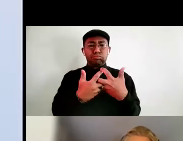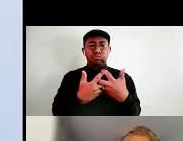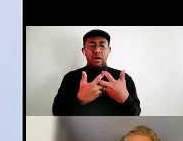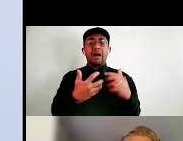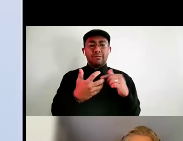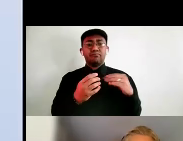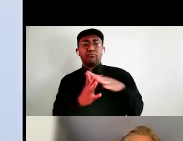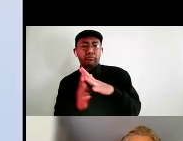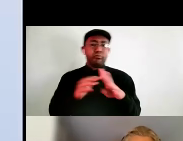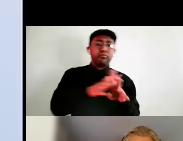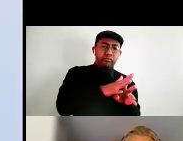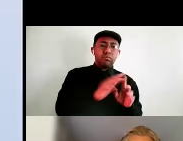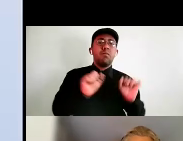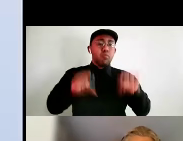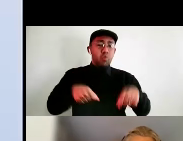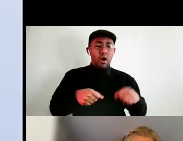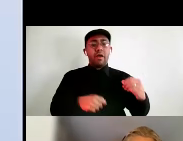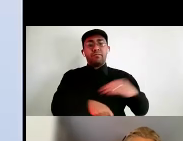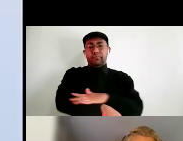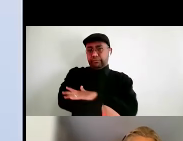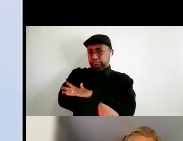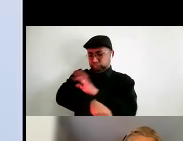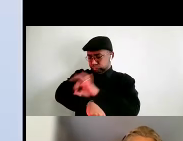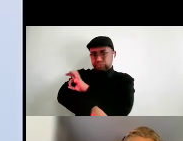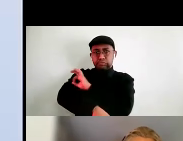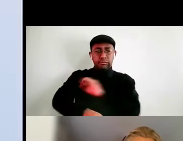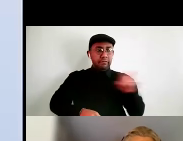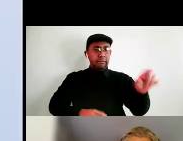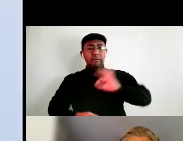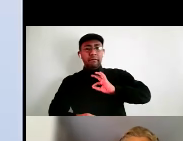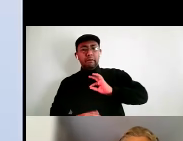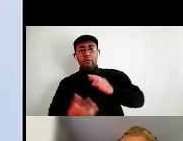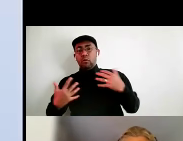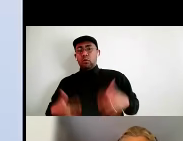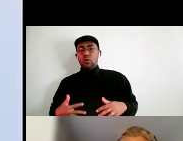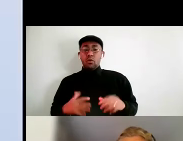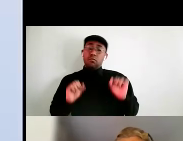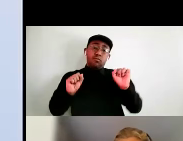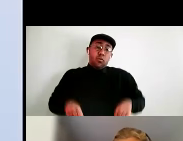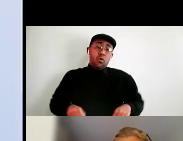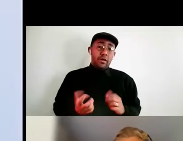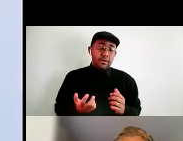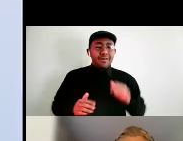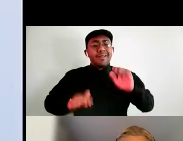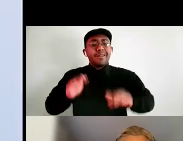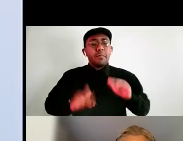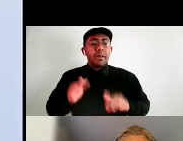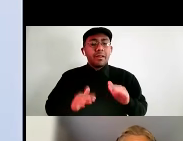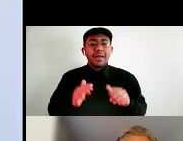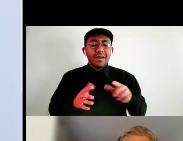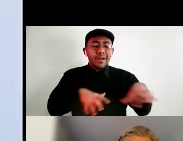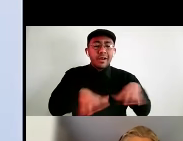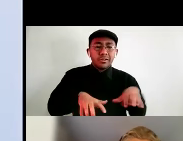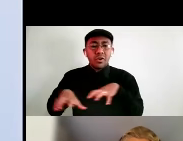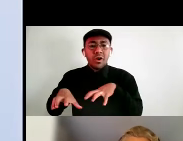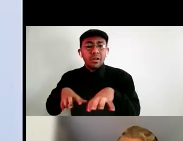essas interações próximas, prolongadas e frequentes, incluindo os comportamentos de risco e práticas